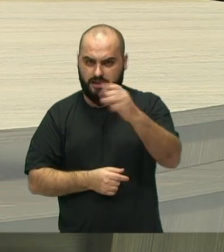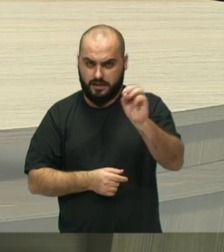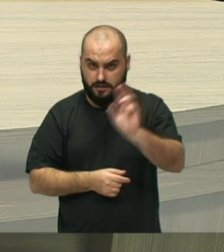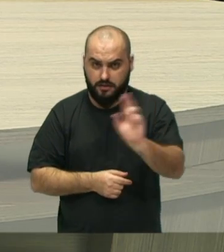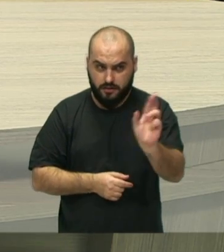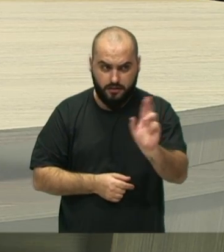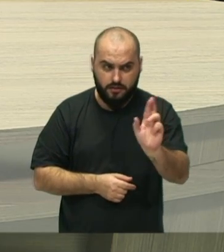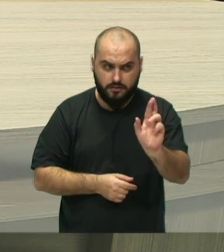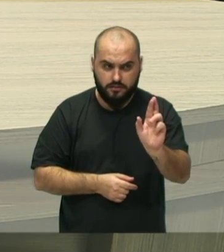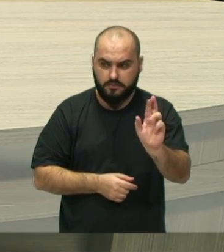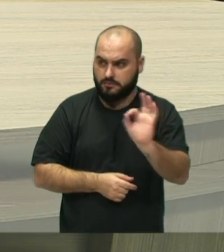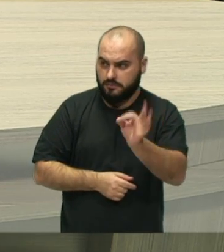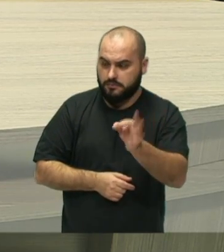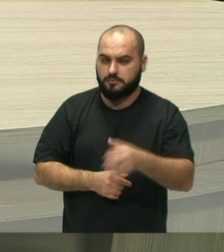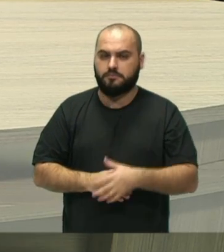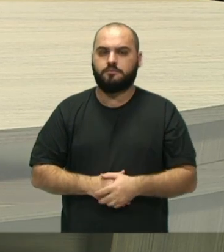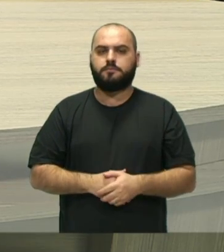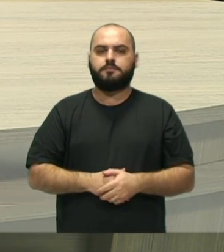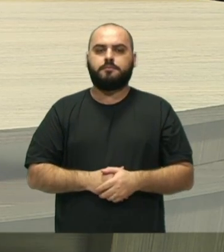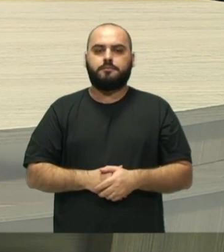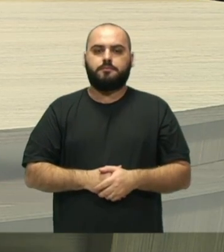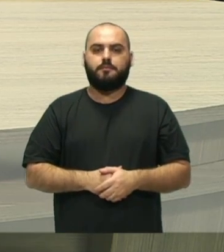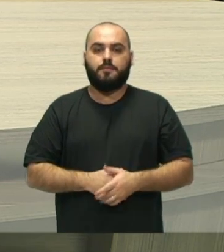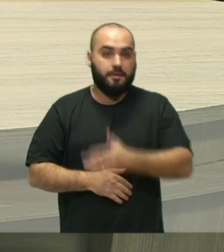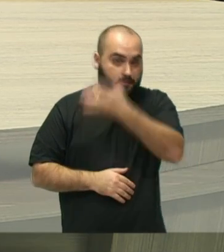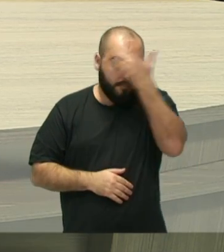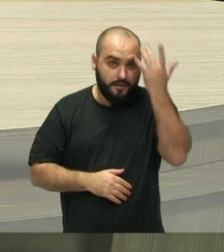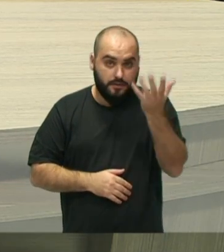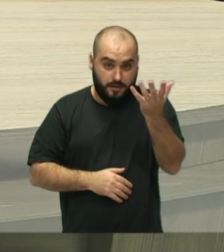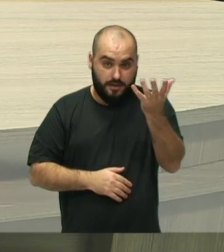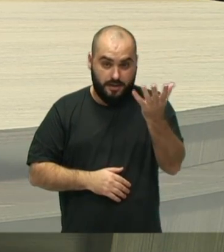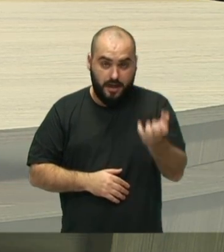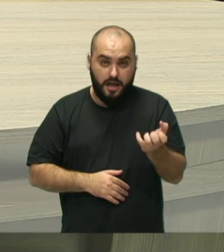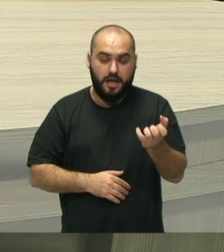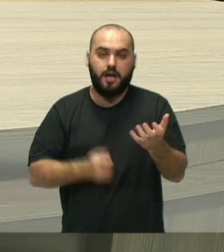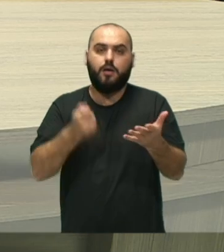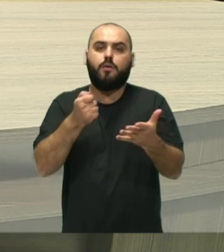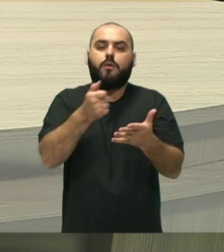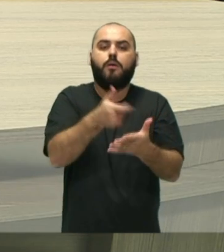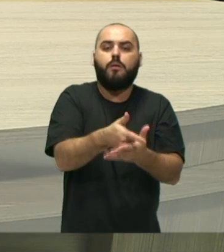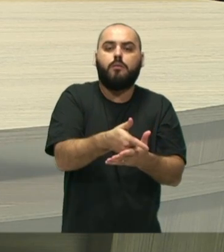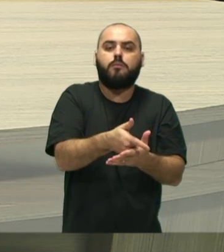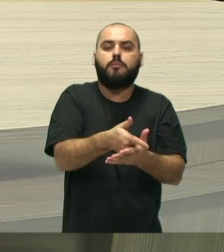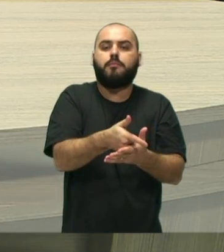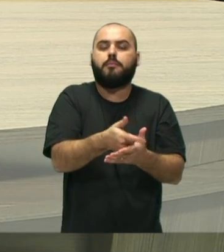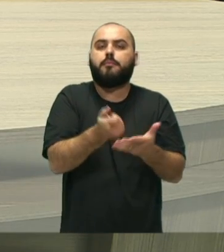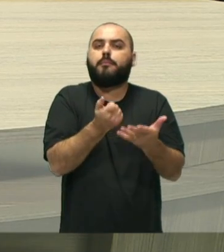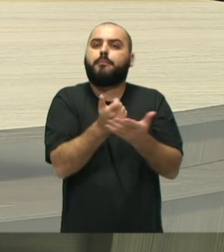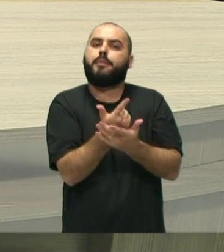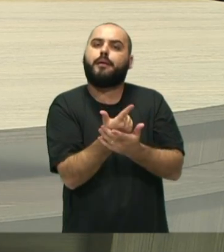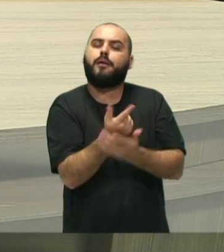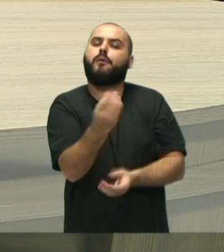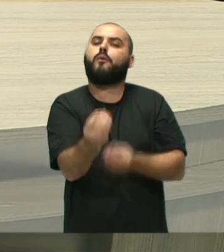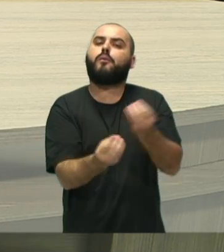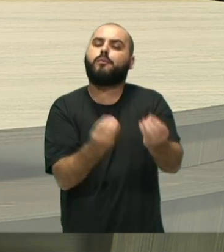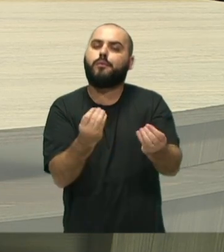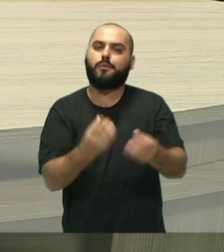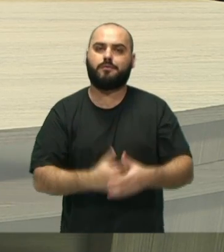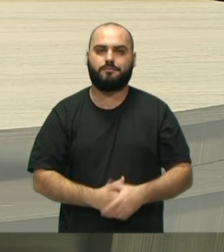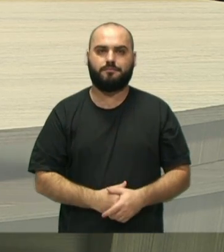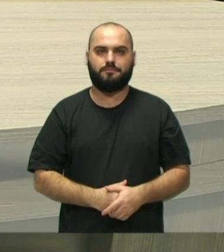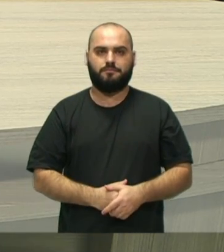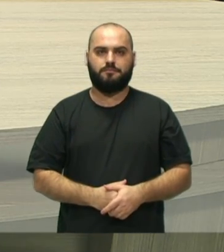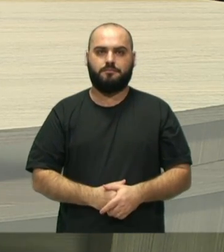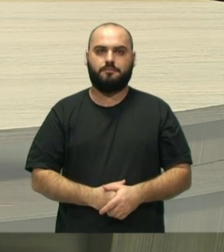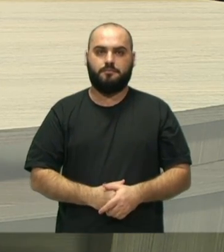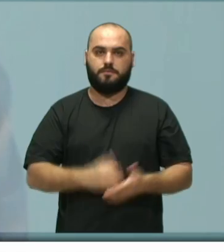é? Quem quer adquirir esse pouquinho de poesia e de beleza, como é que faz?